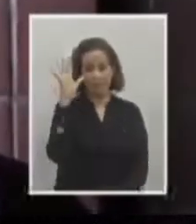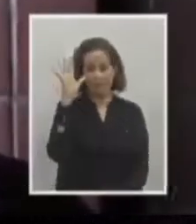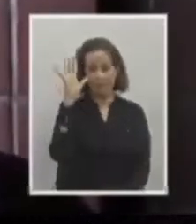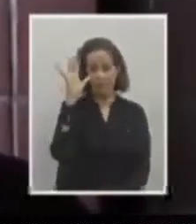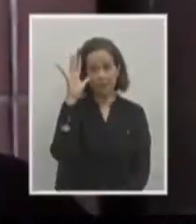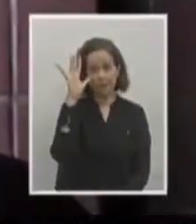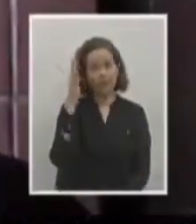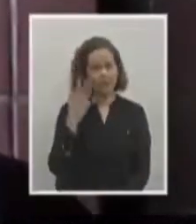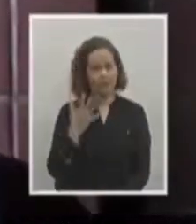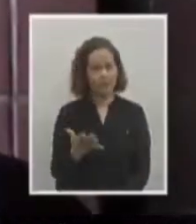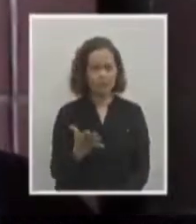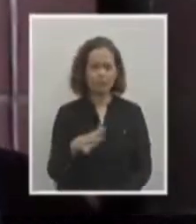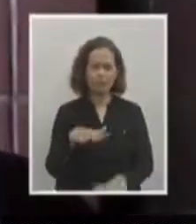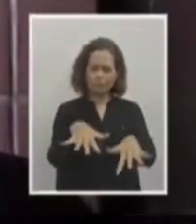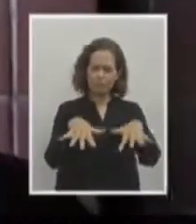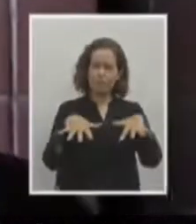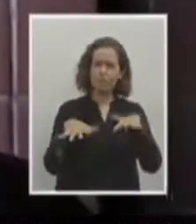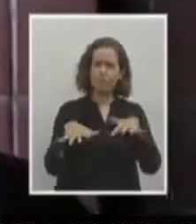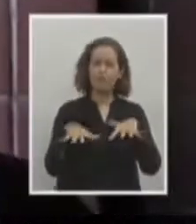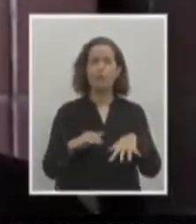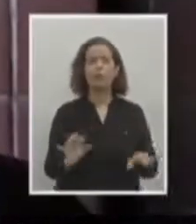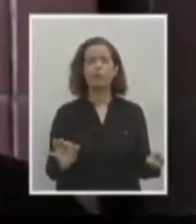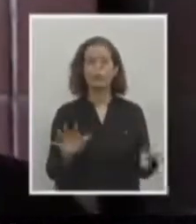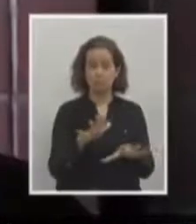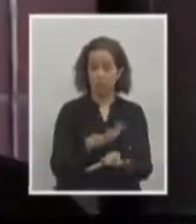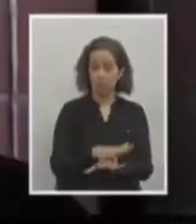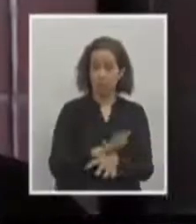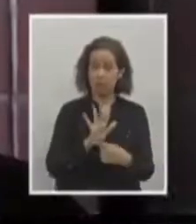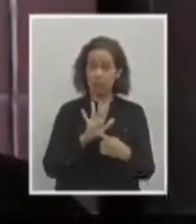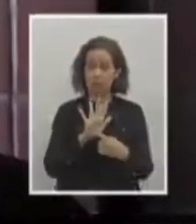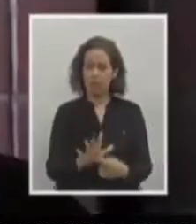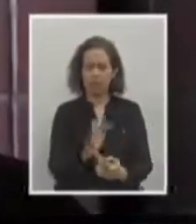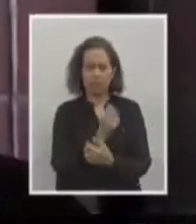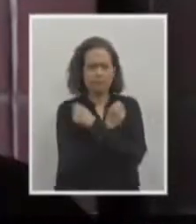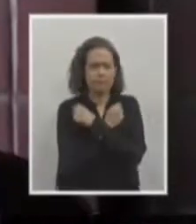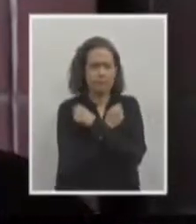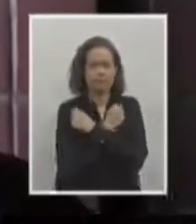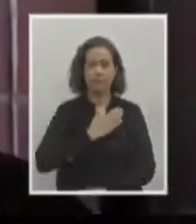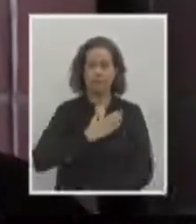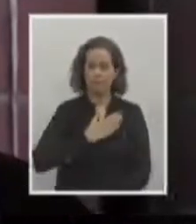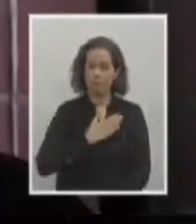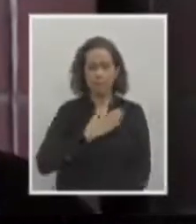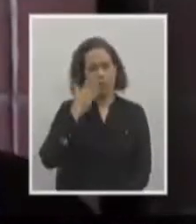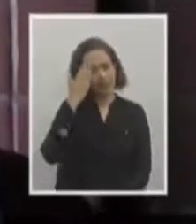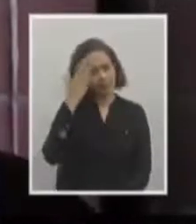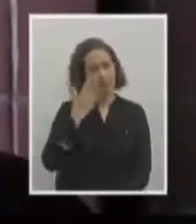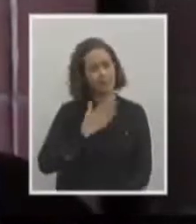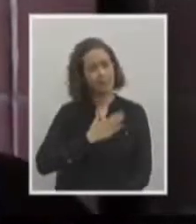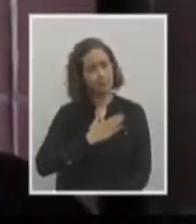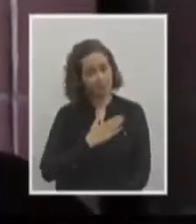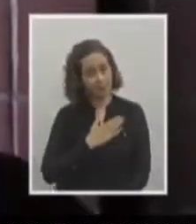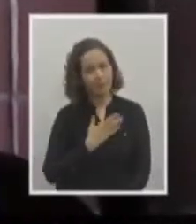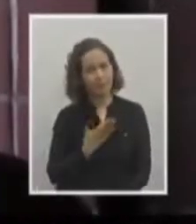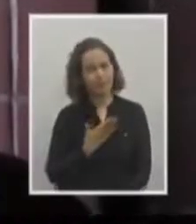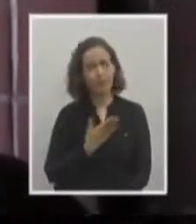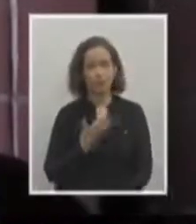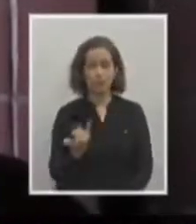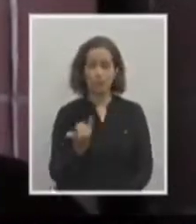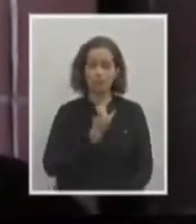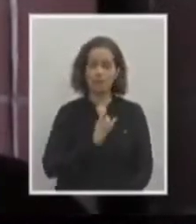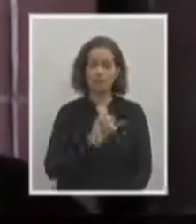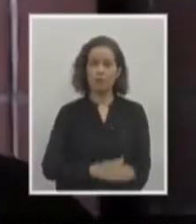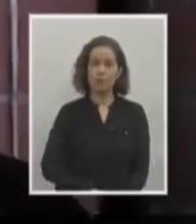na plateia e depois da apresentação, ela me abraçou, me agradeceu e disse que foi a primeira vez que o filho